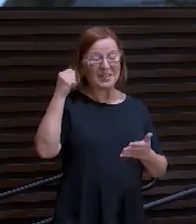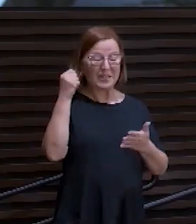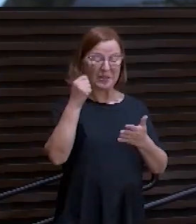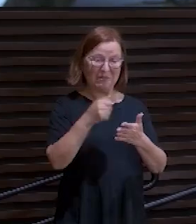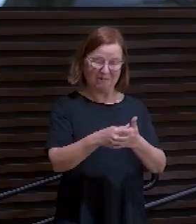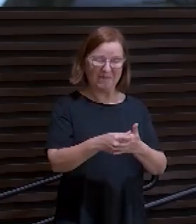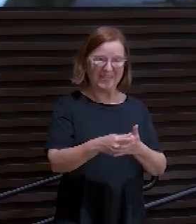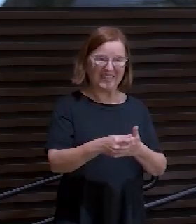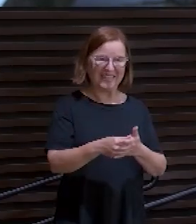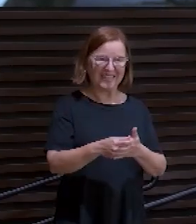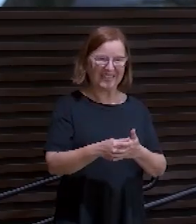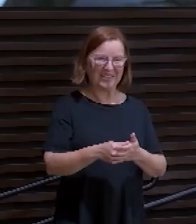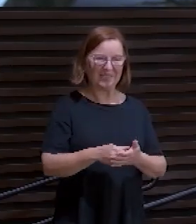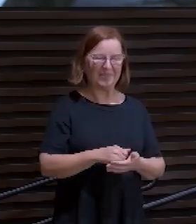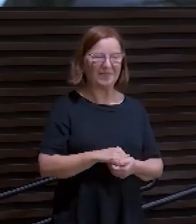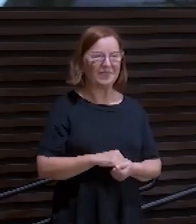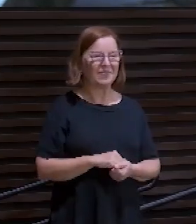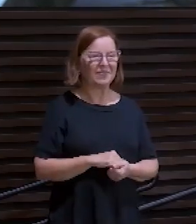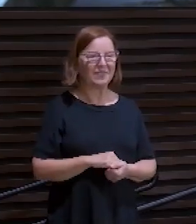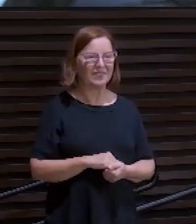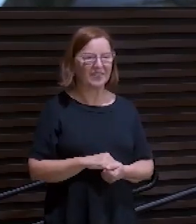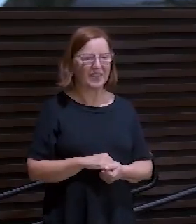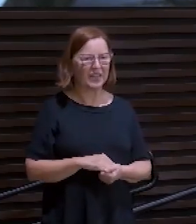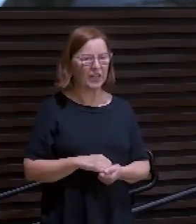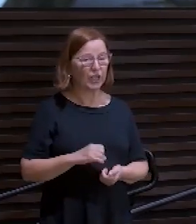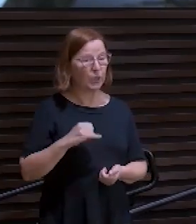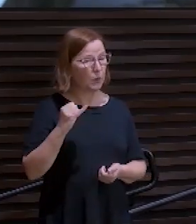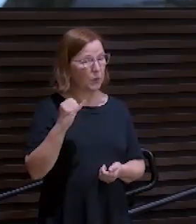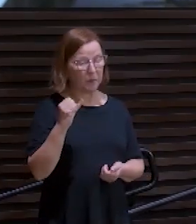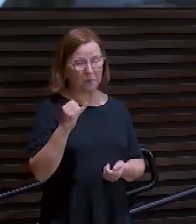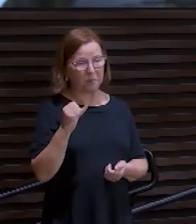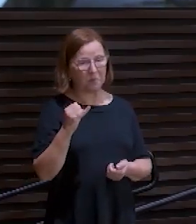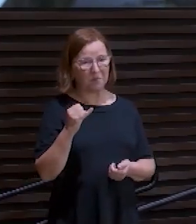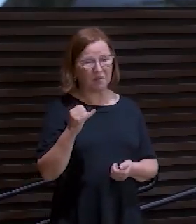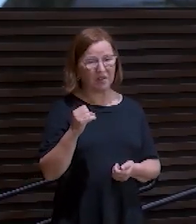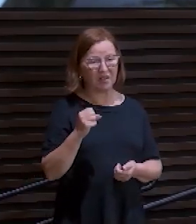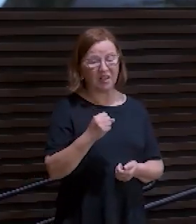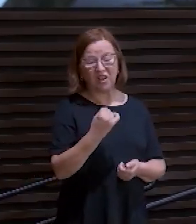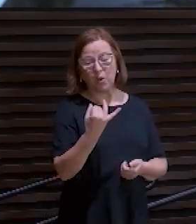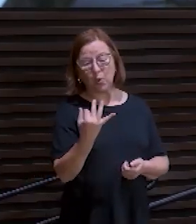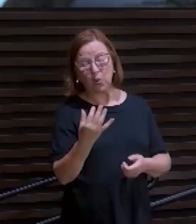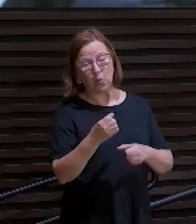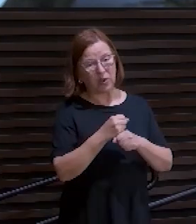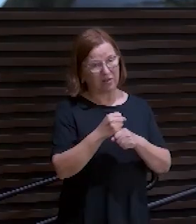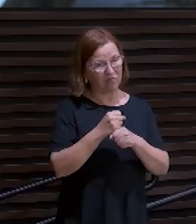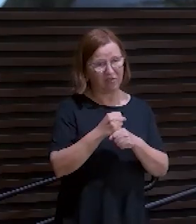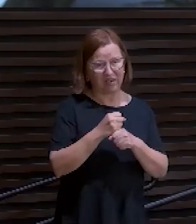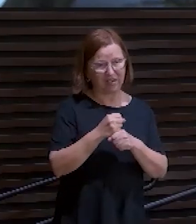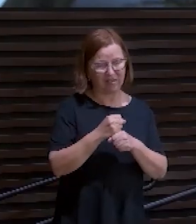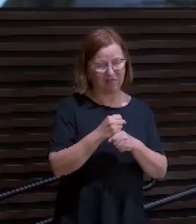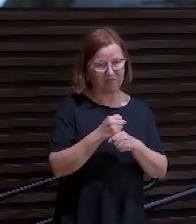olhos. Não importa se vai ser 1 ano, 2 anos, 10,